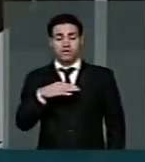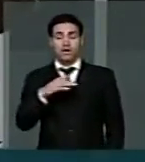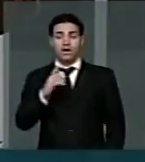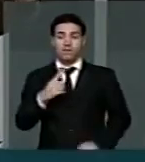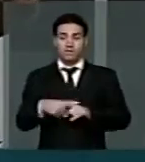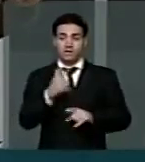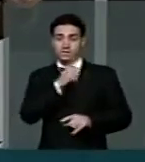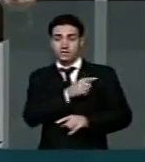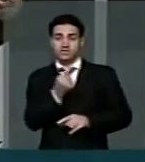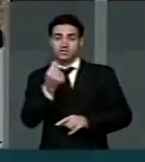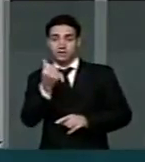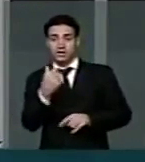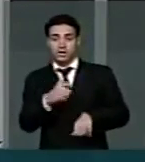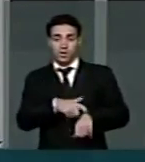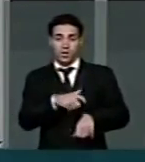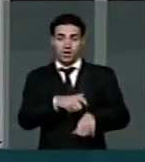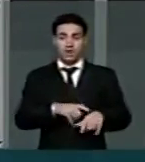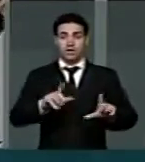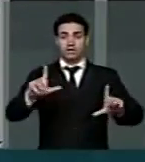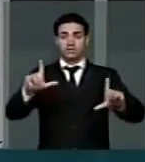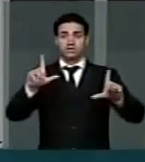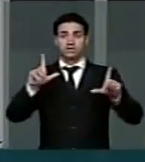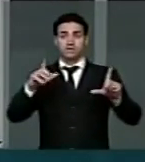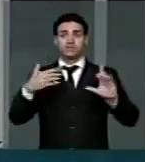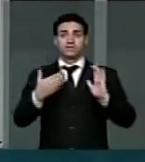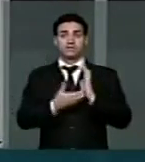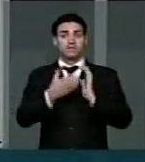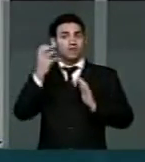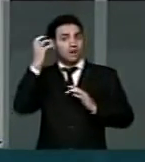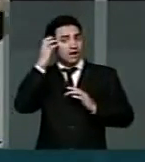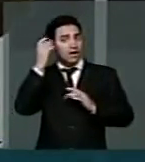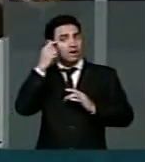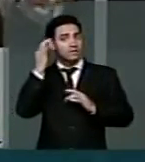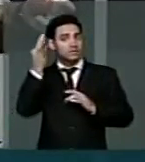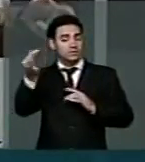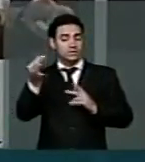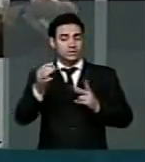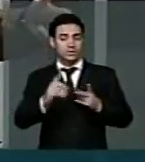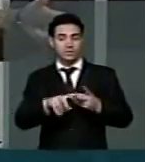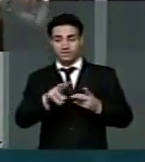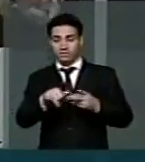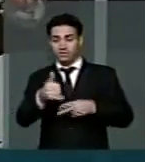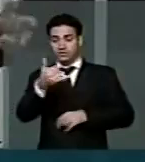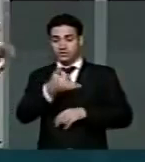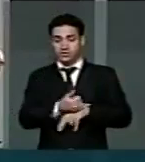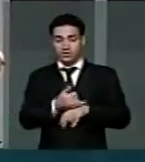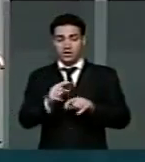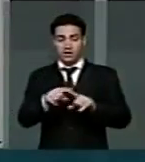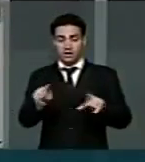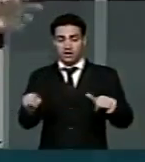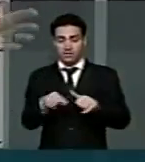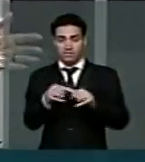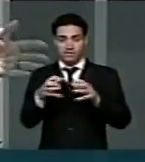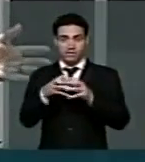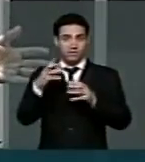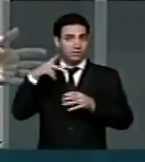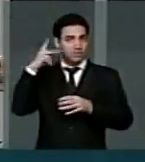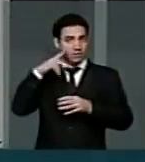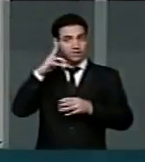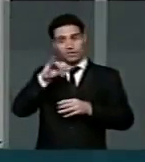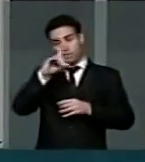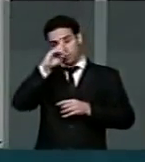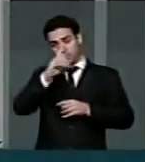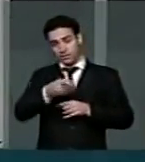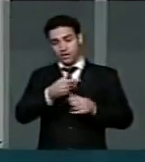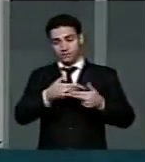partidário, horário privilegiado de TV e rádio para eleição futura, vai ser o chefe do partido na localidade, mandar e